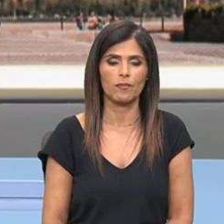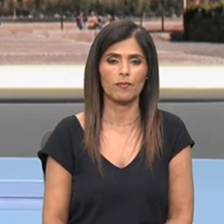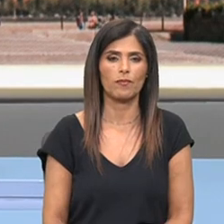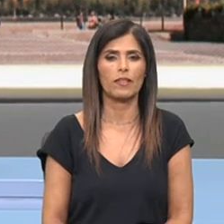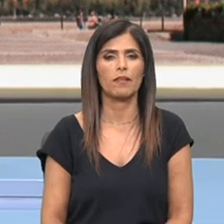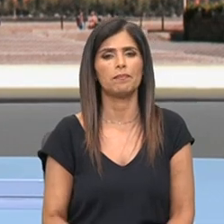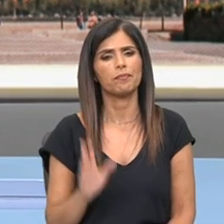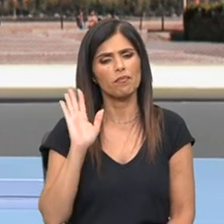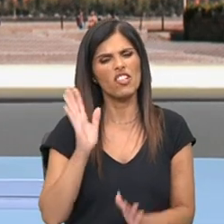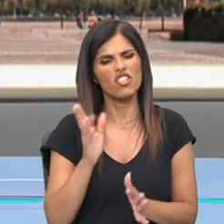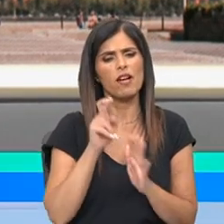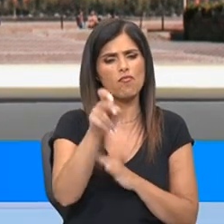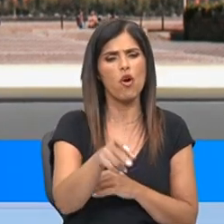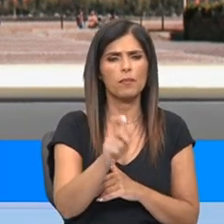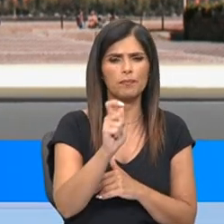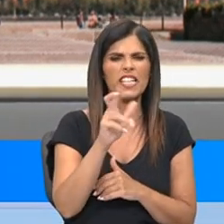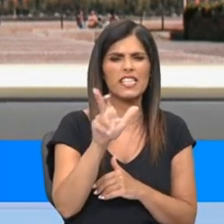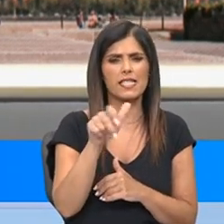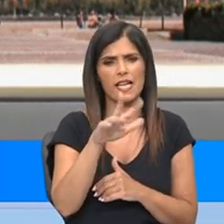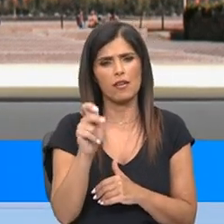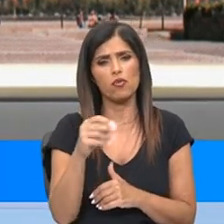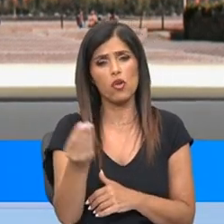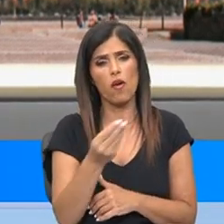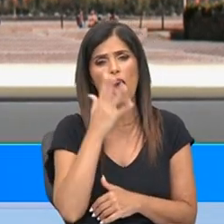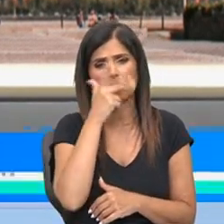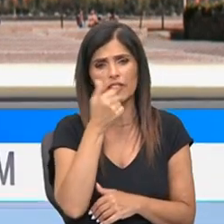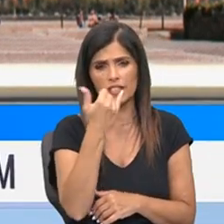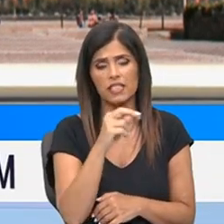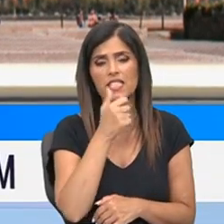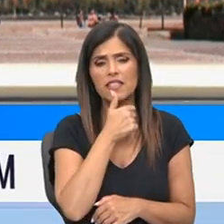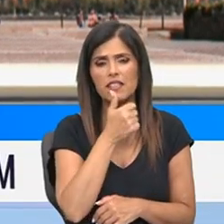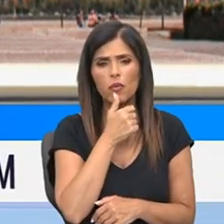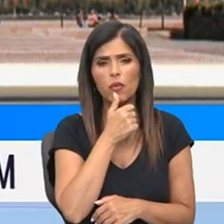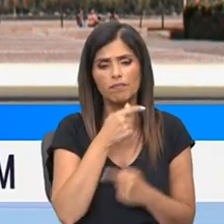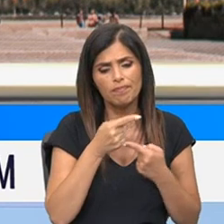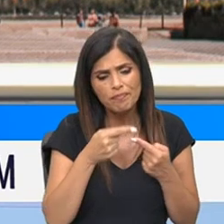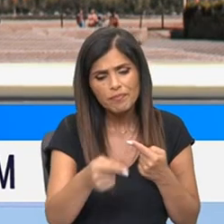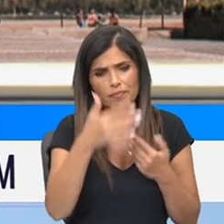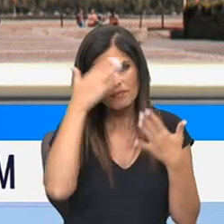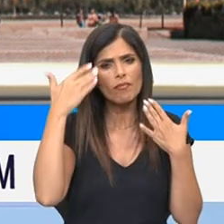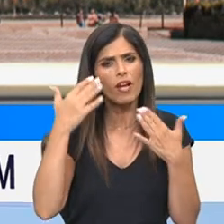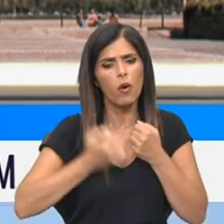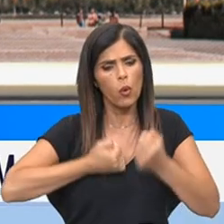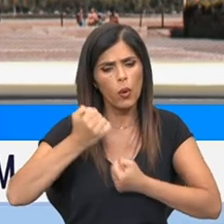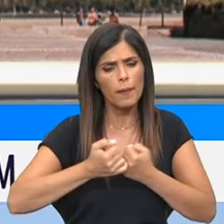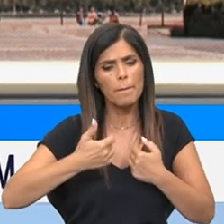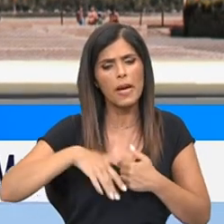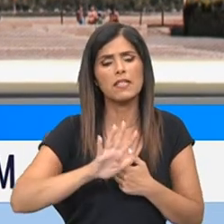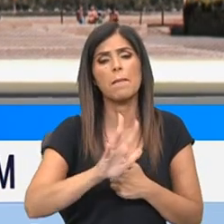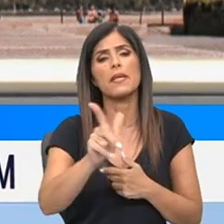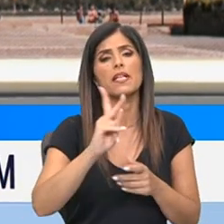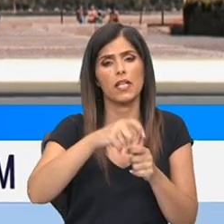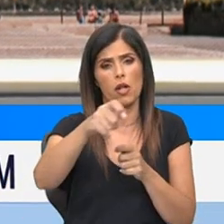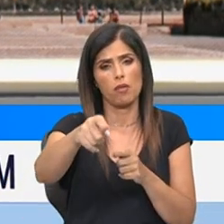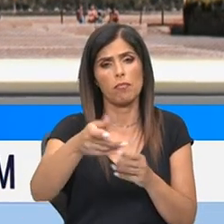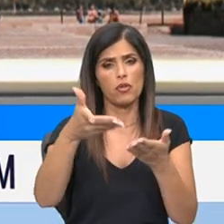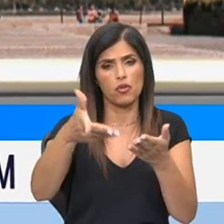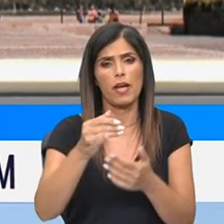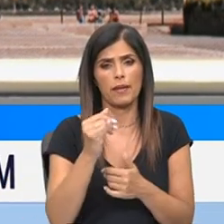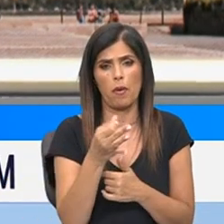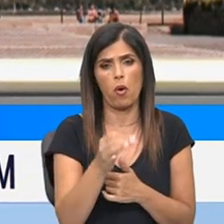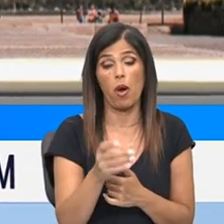chegou à Ericeira, o jovem de 23 anos que decidiu passar o verão a correr mais de 1000 quilómetros para ajudar o IPO. A RTP acompanhou